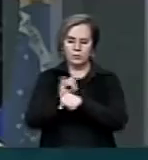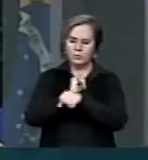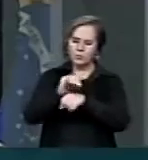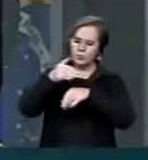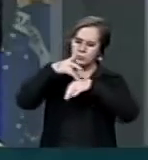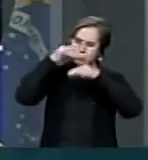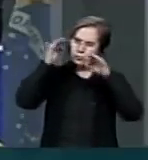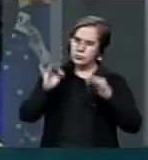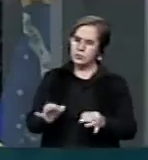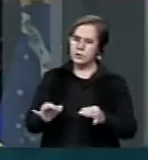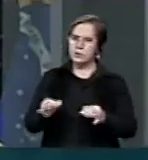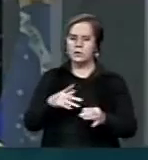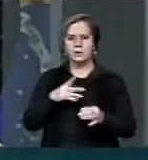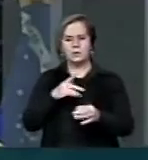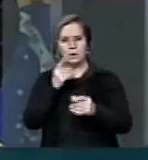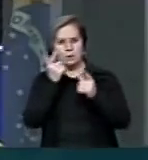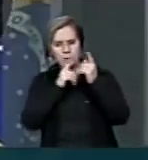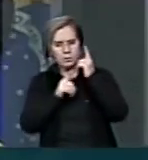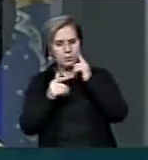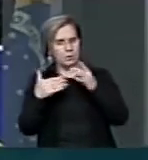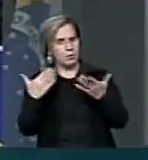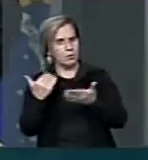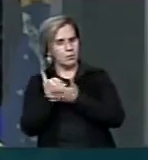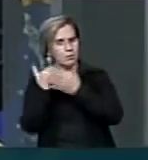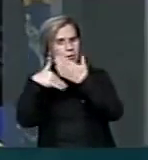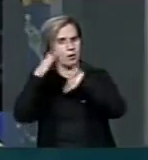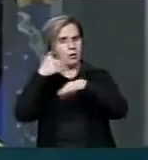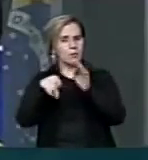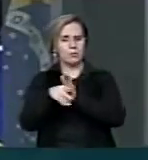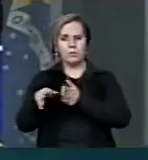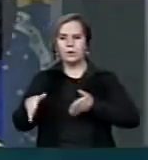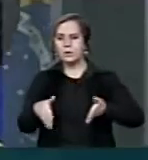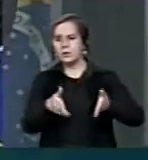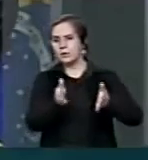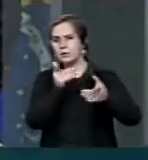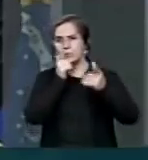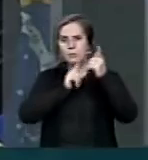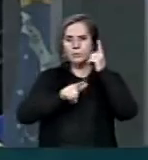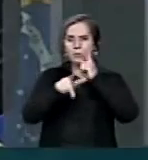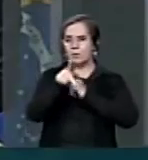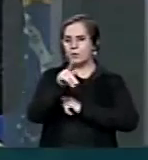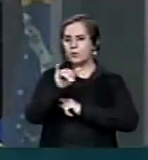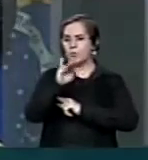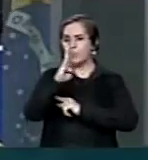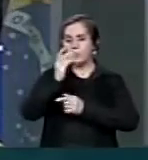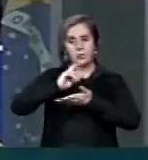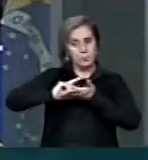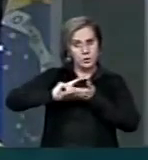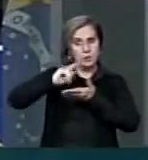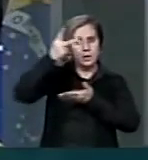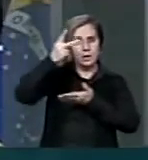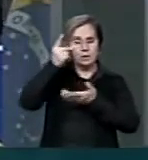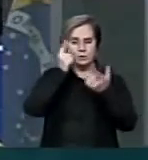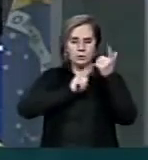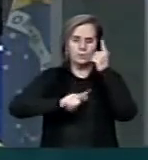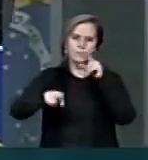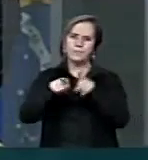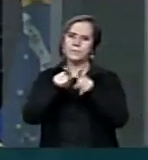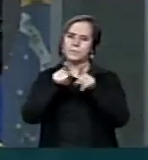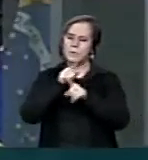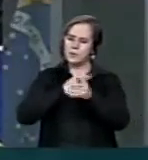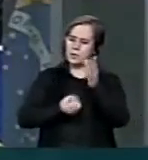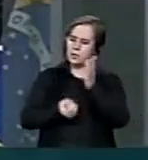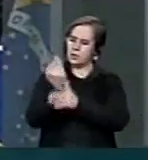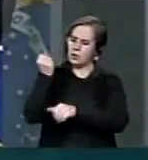infraestrutura, está se cavando ou se construindo caminhos para que o nosso PIB cresça, para que nós possamos ter geração de